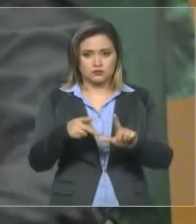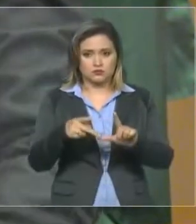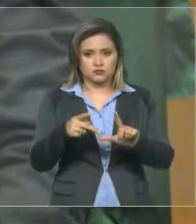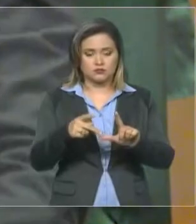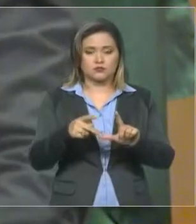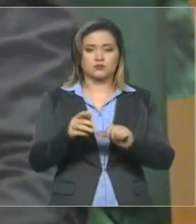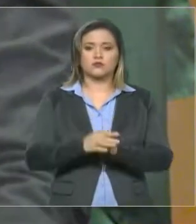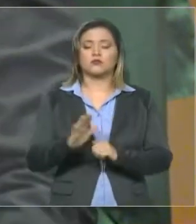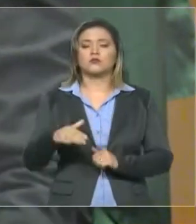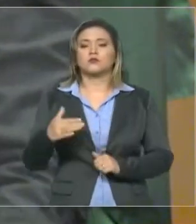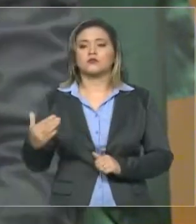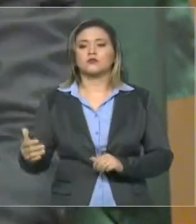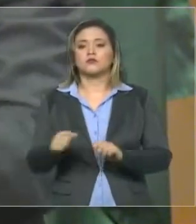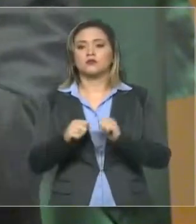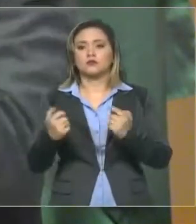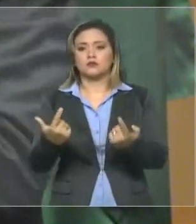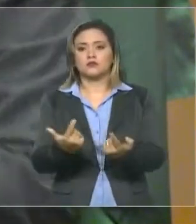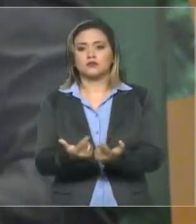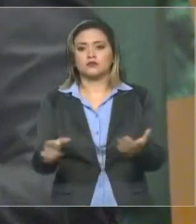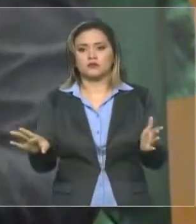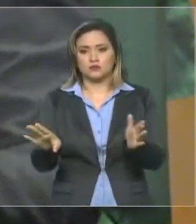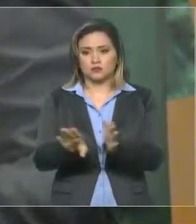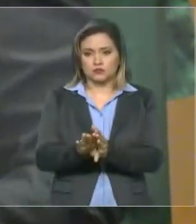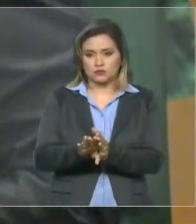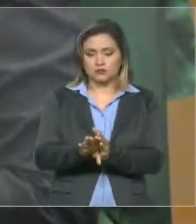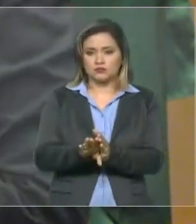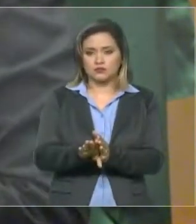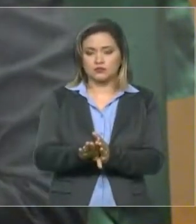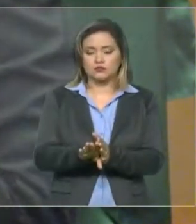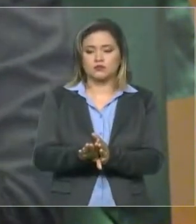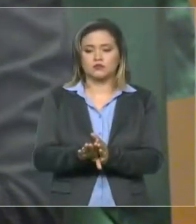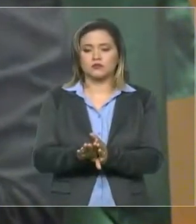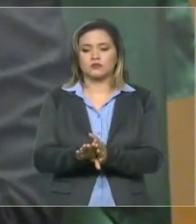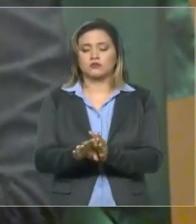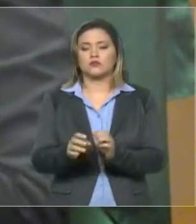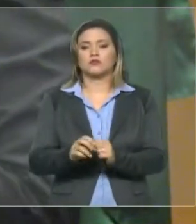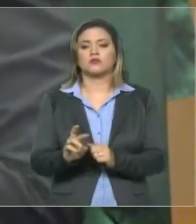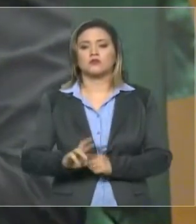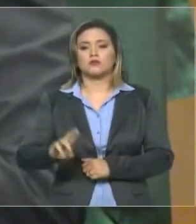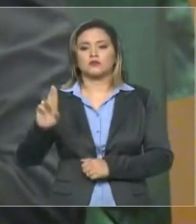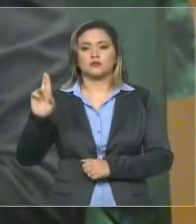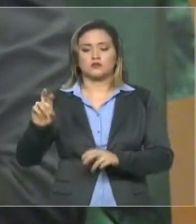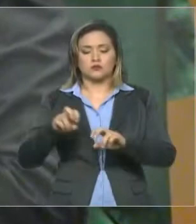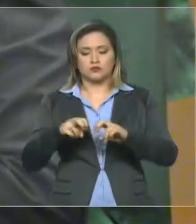Assembleia Legislativa chegou, né, representando oficialmente a Assembleia Legislativa, a Comissão de Educação,